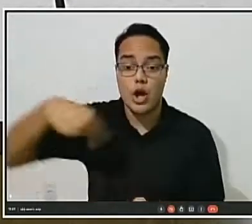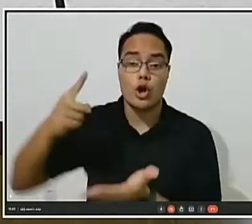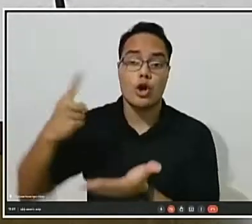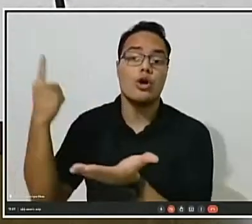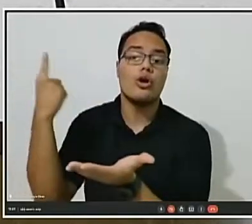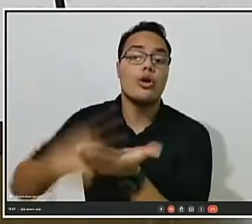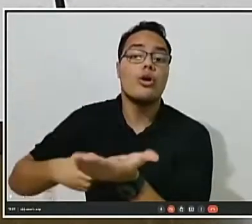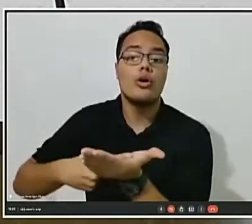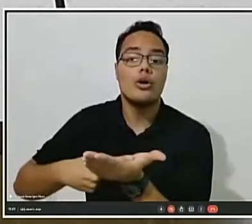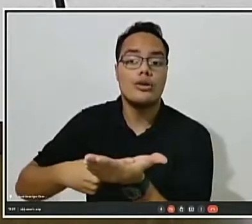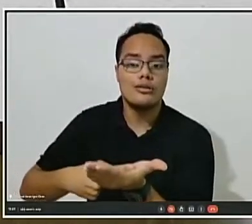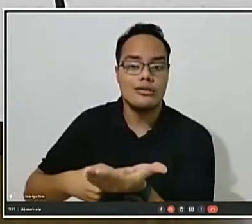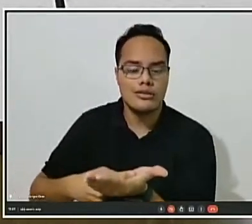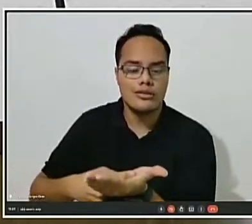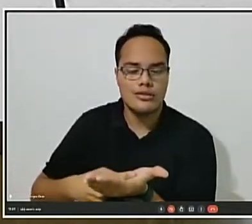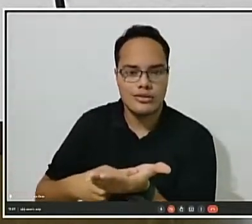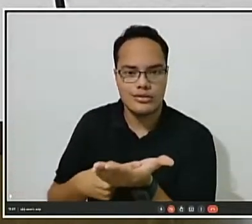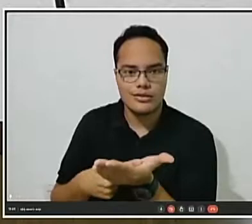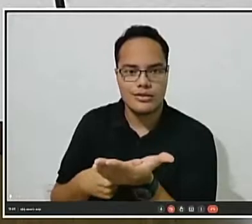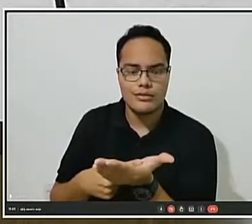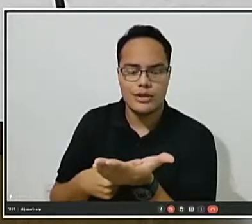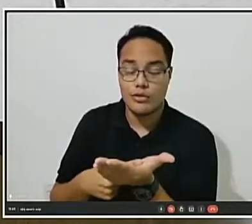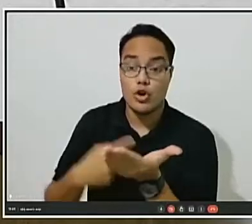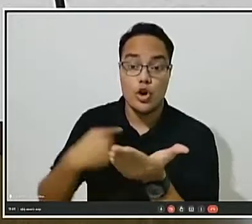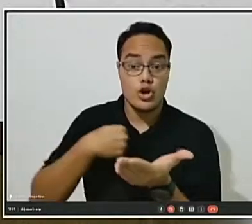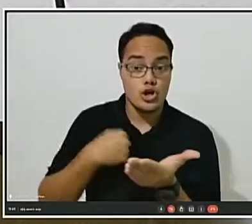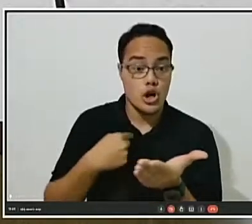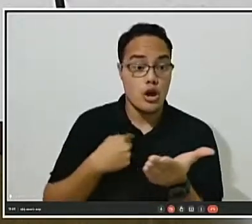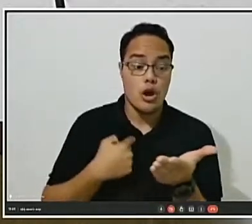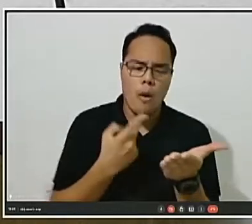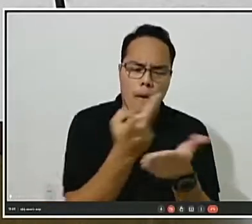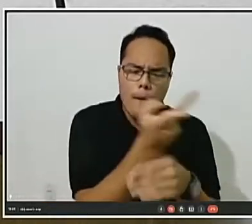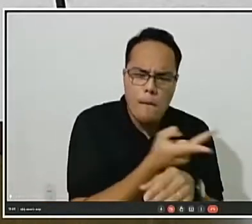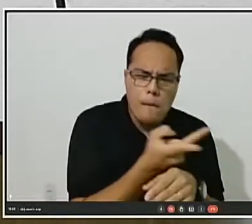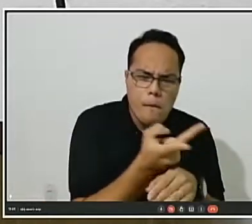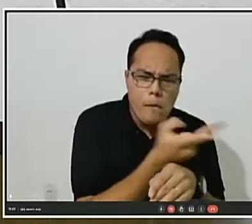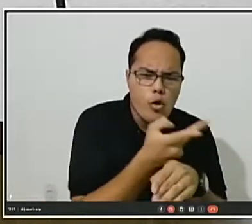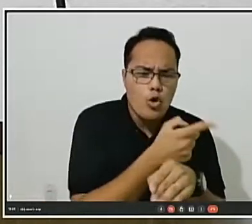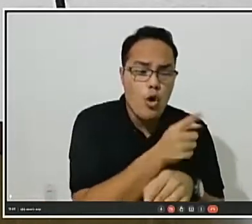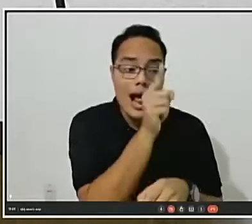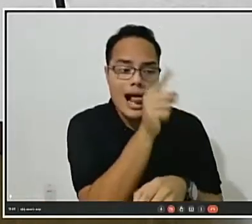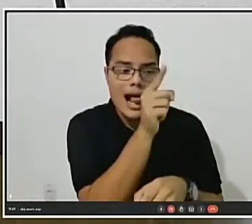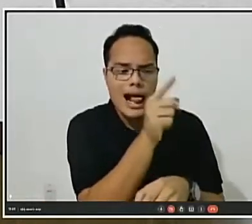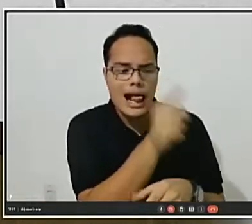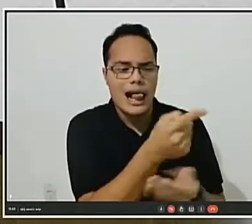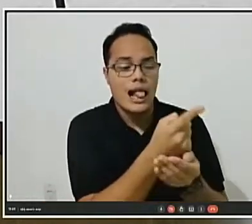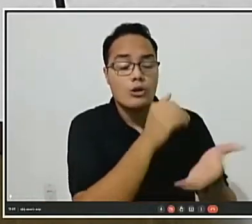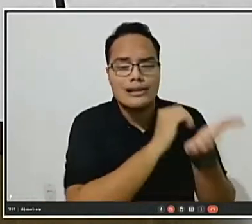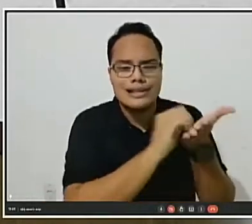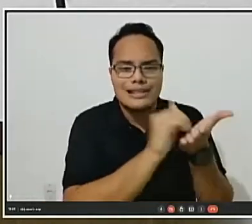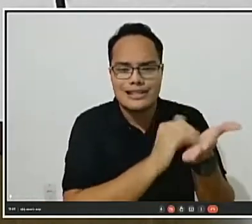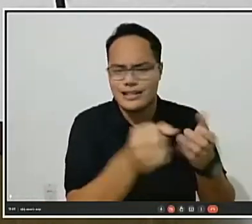teve, que eu procuraria o secretário de obras, o senhor Toco, para que